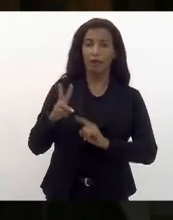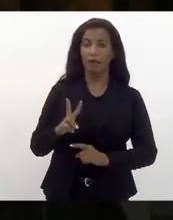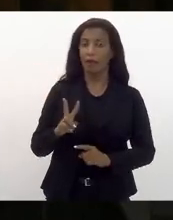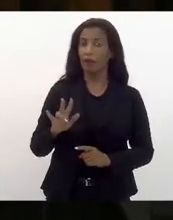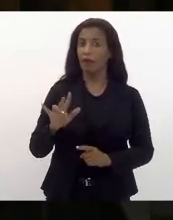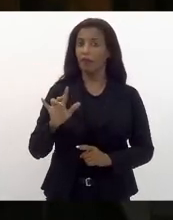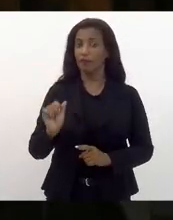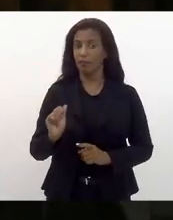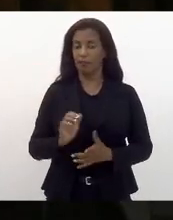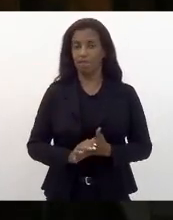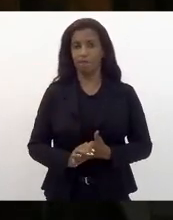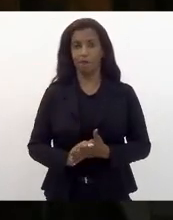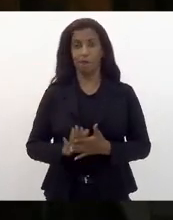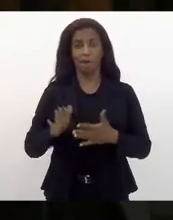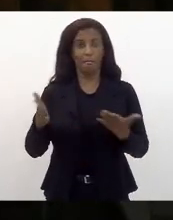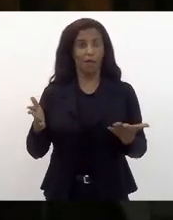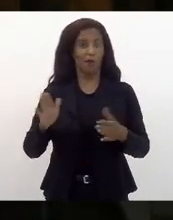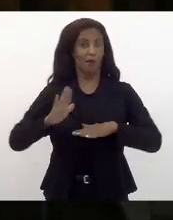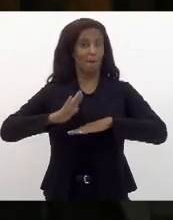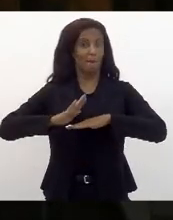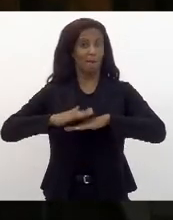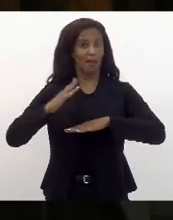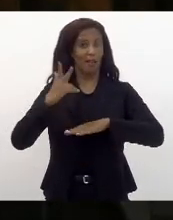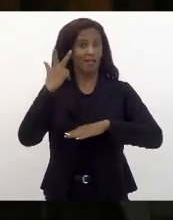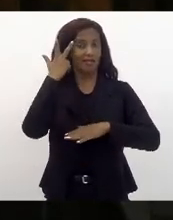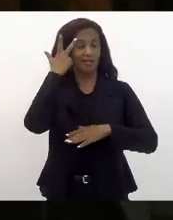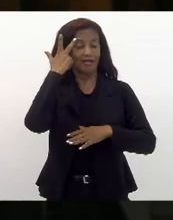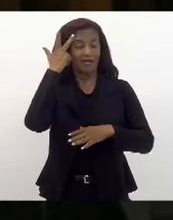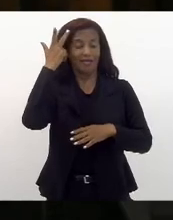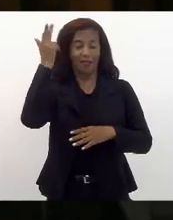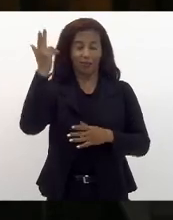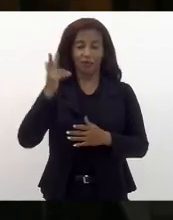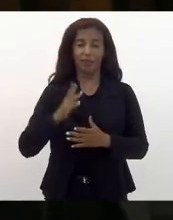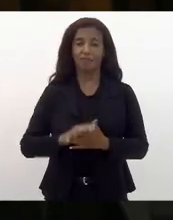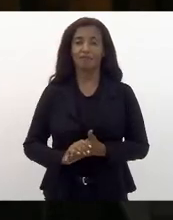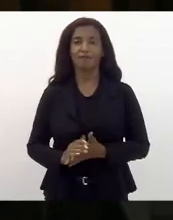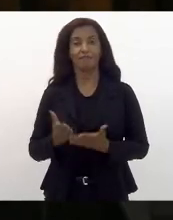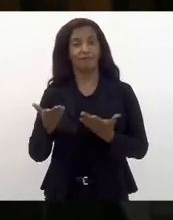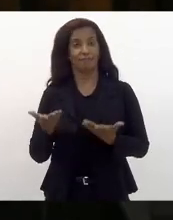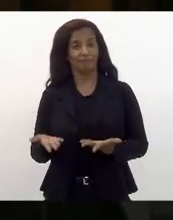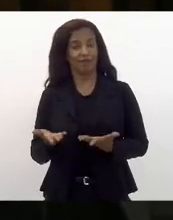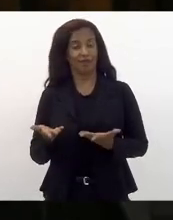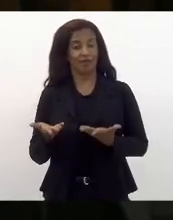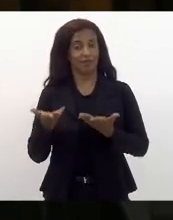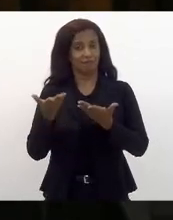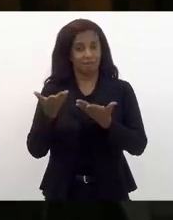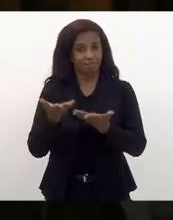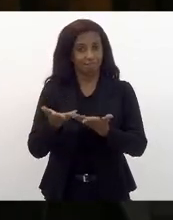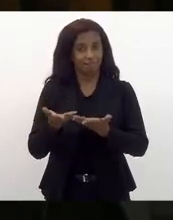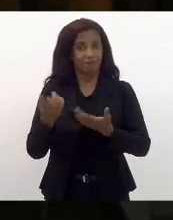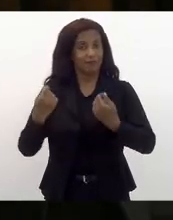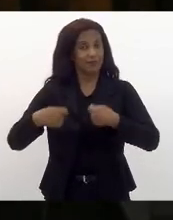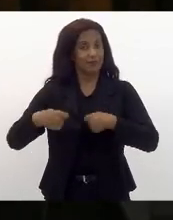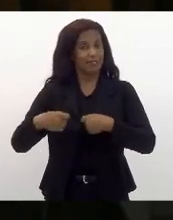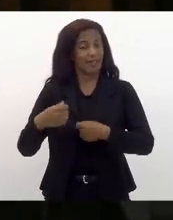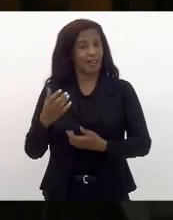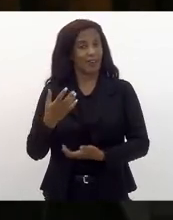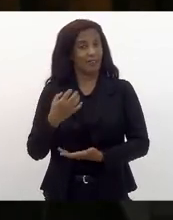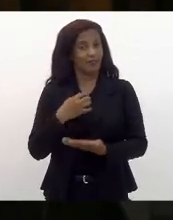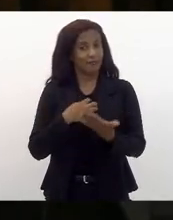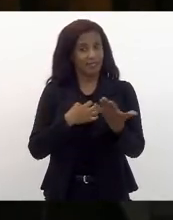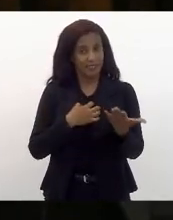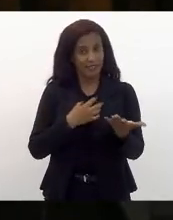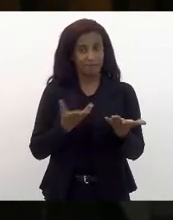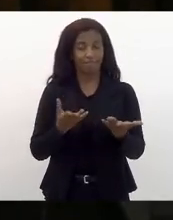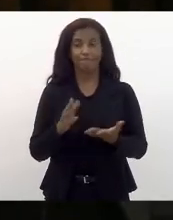quando o candidato mais natural nesta hipótese deveria ser e